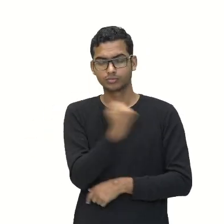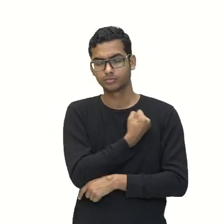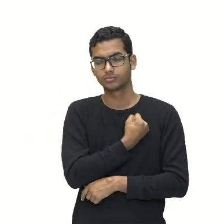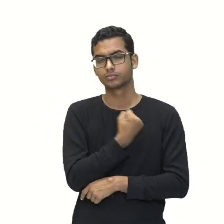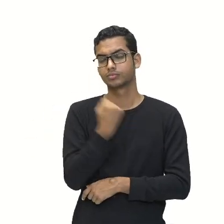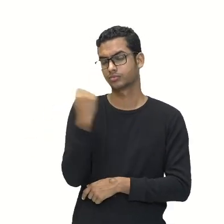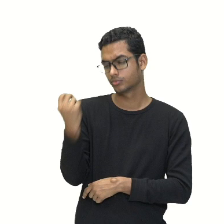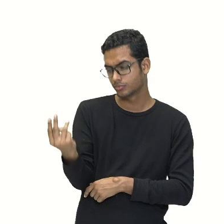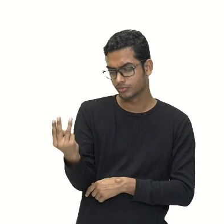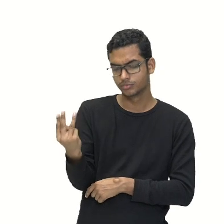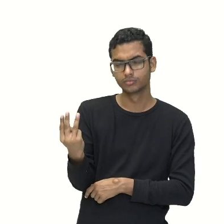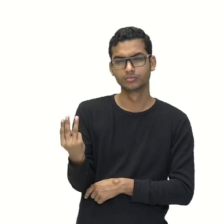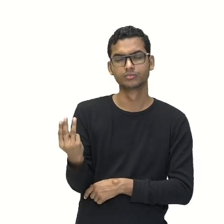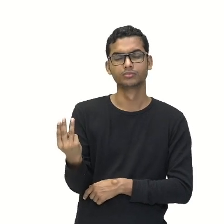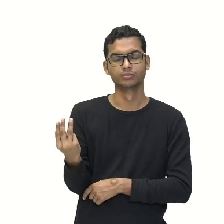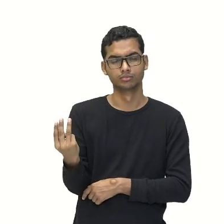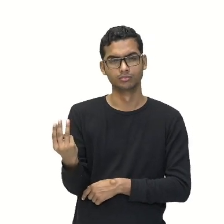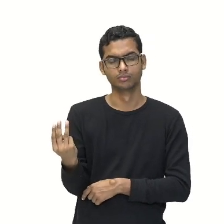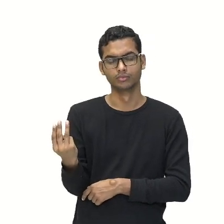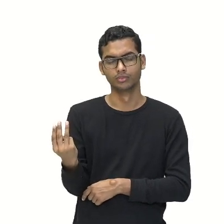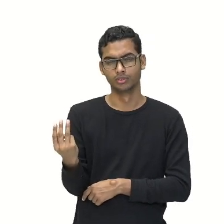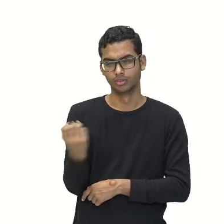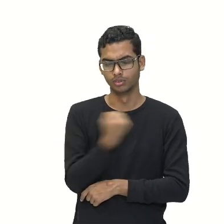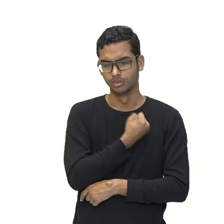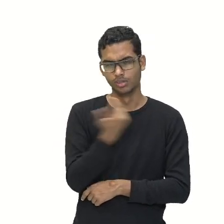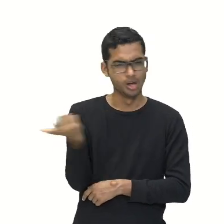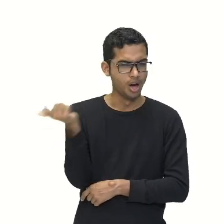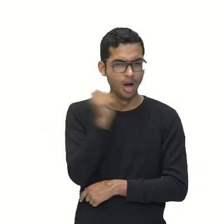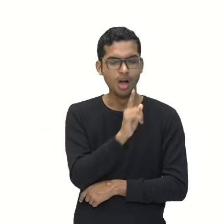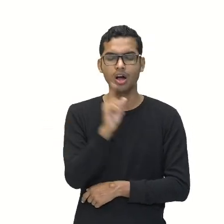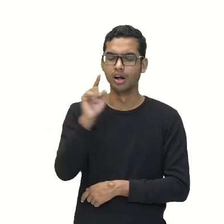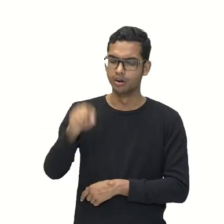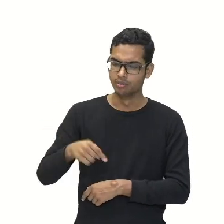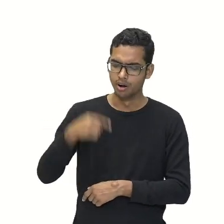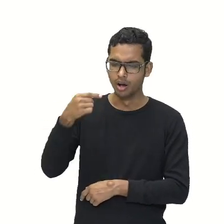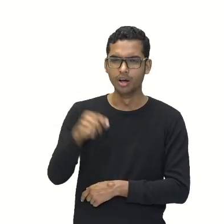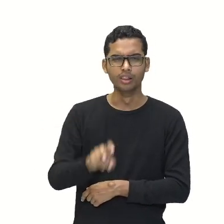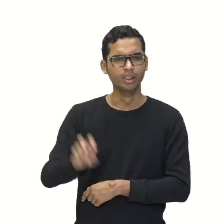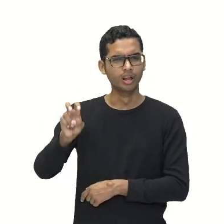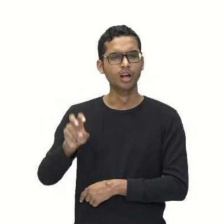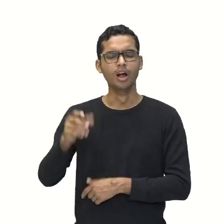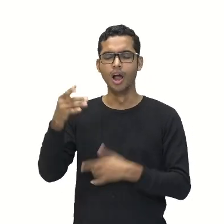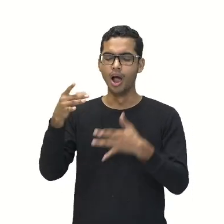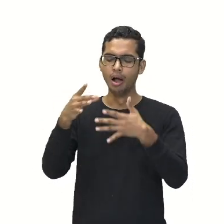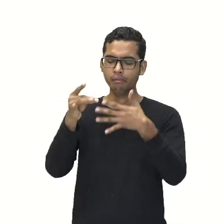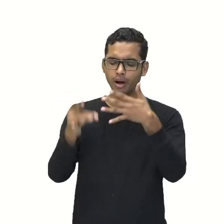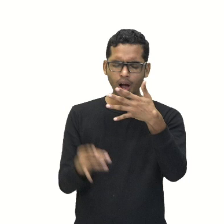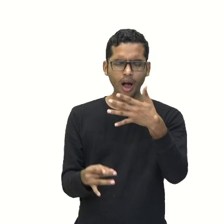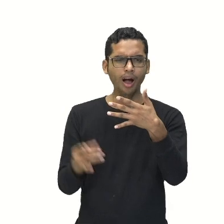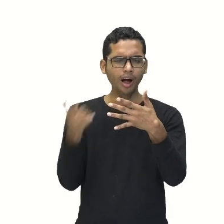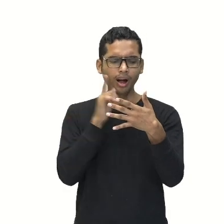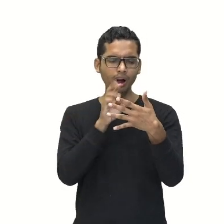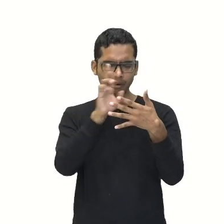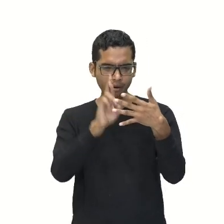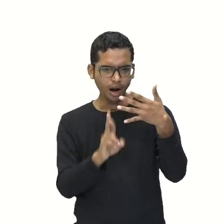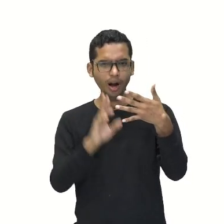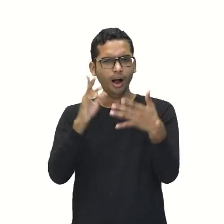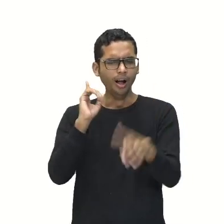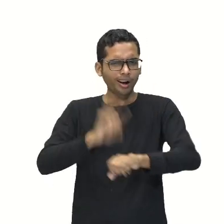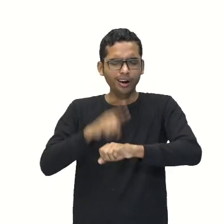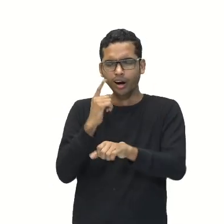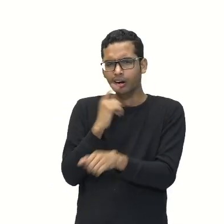3, tá? Se não conseguir o 3, aí você vai para o próximo, que é o 5, e assim por diante. Como eu tenho um número